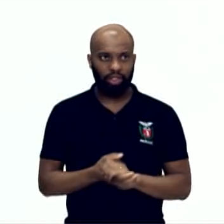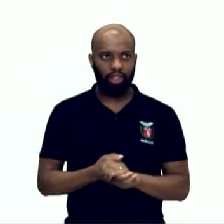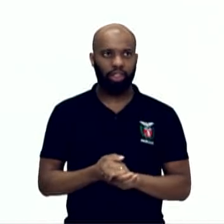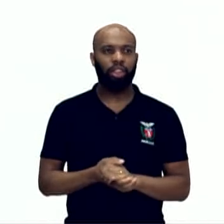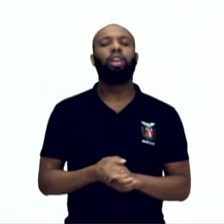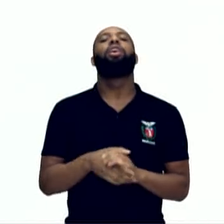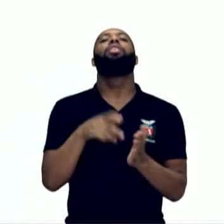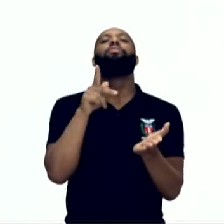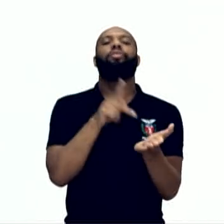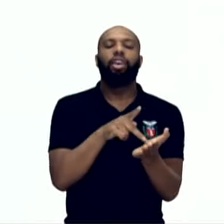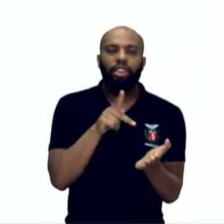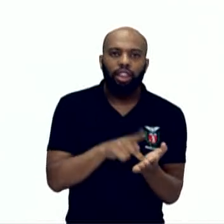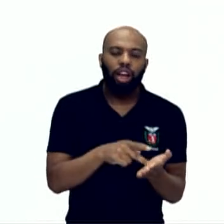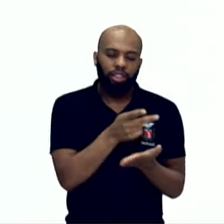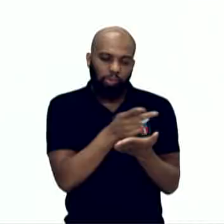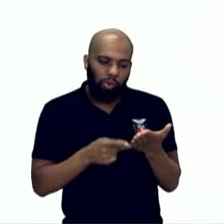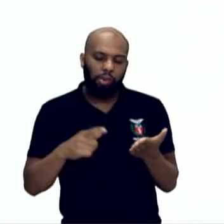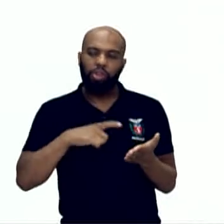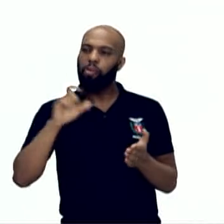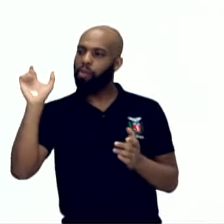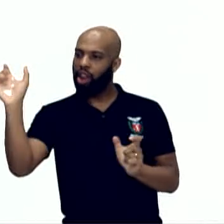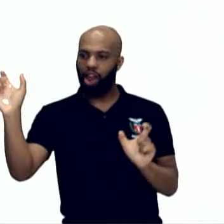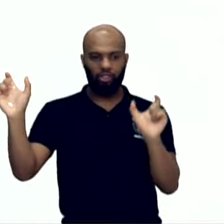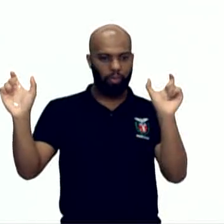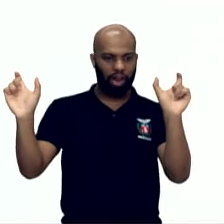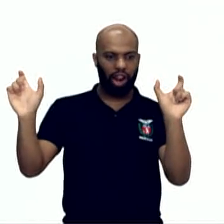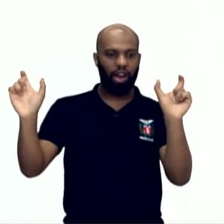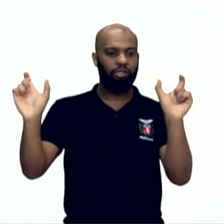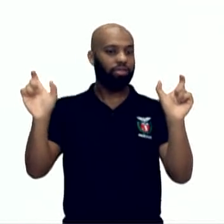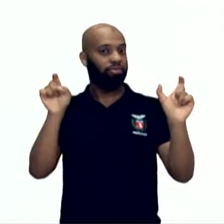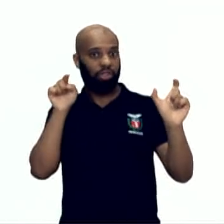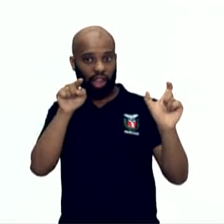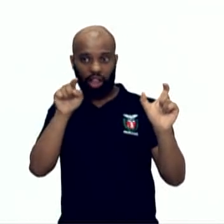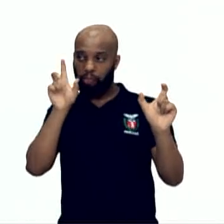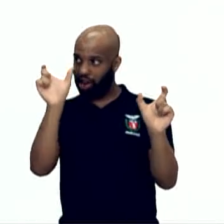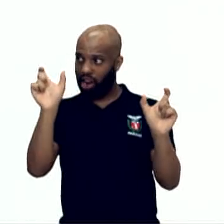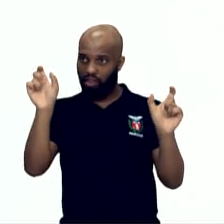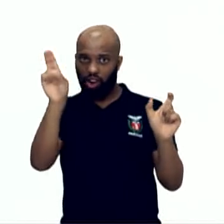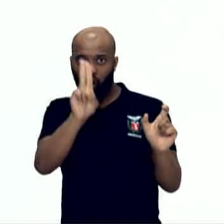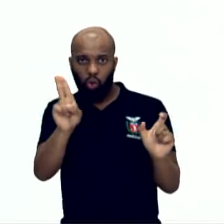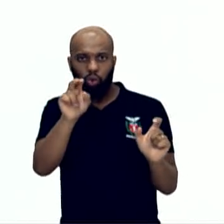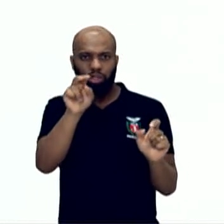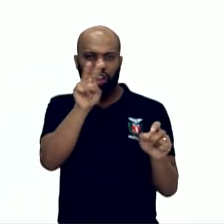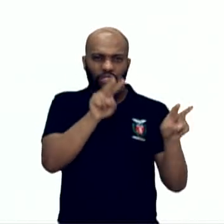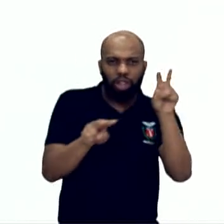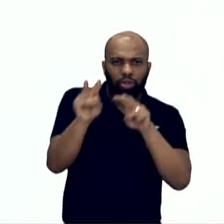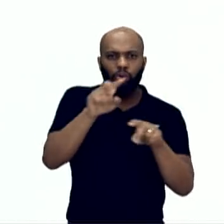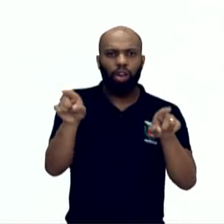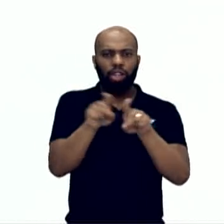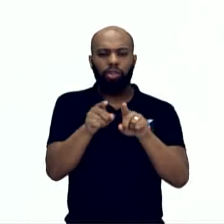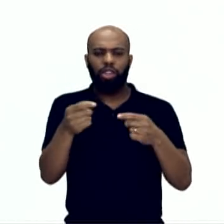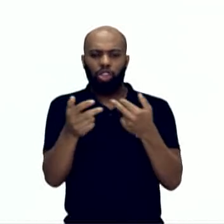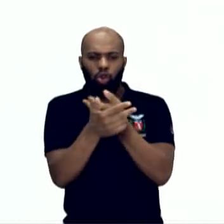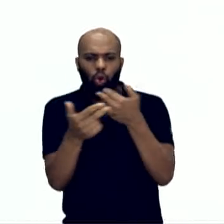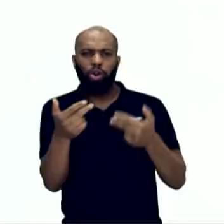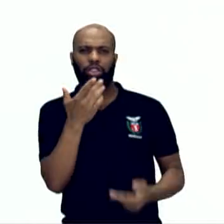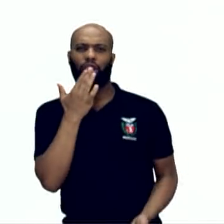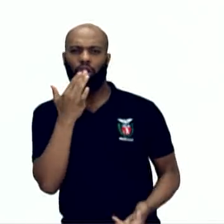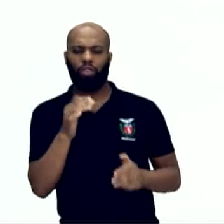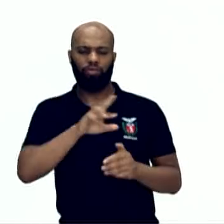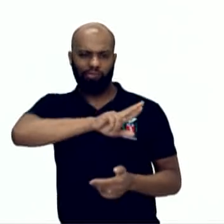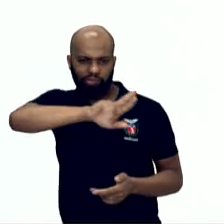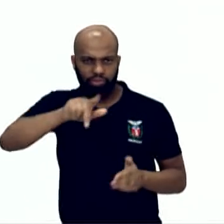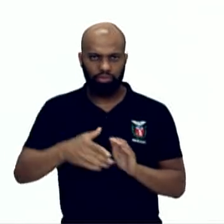É verdadeiro que o poema combina palavras com recursos visuais e gráficos. Acabamos de observar isso. Também